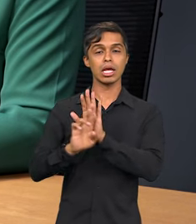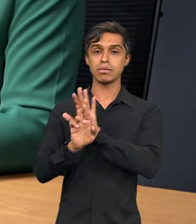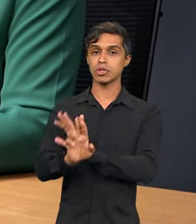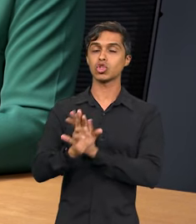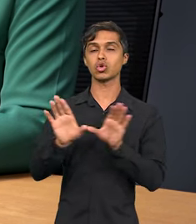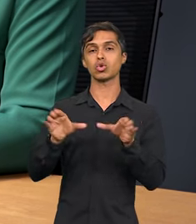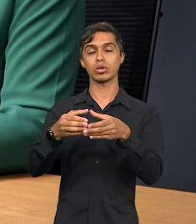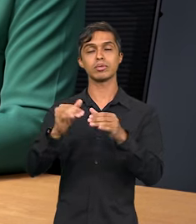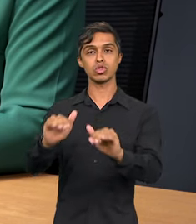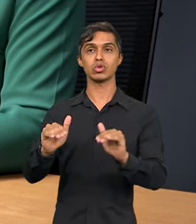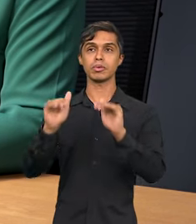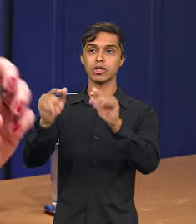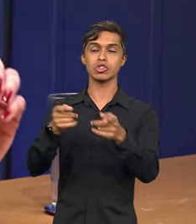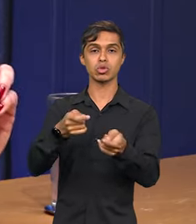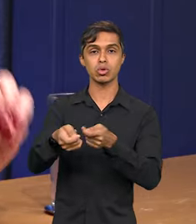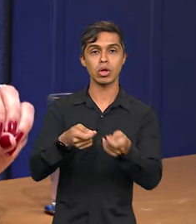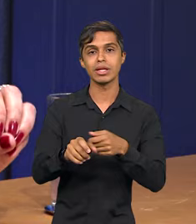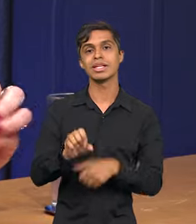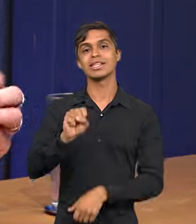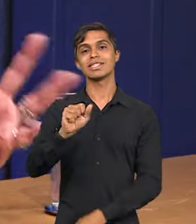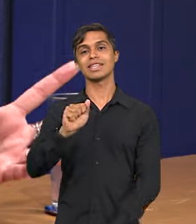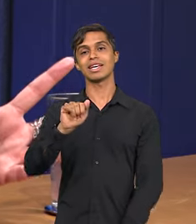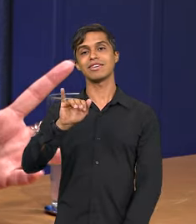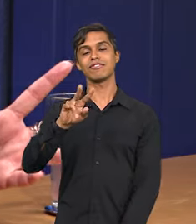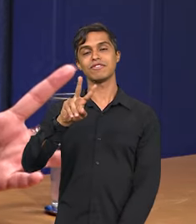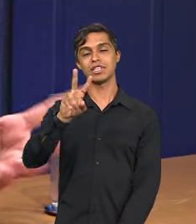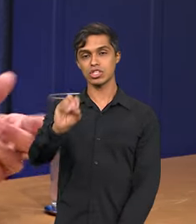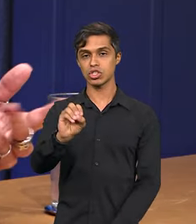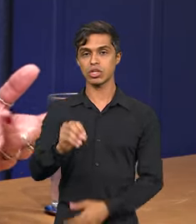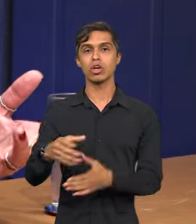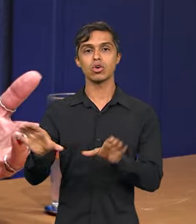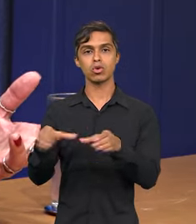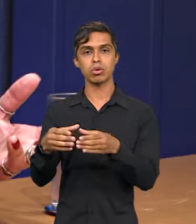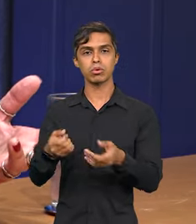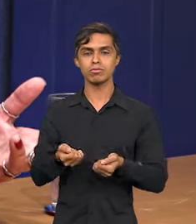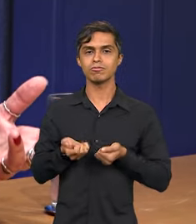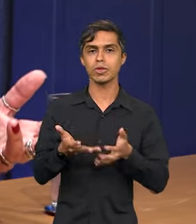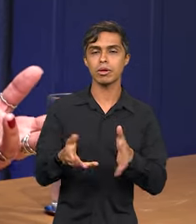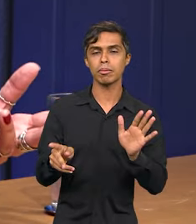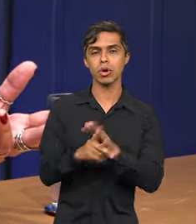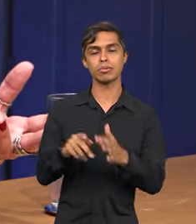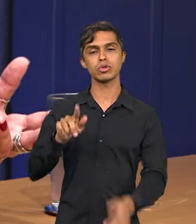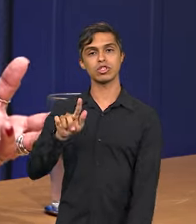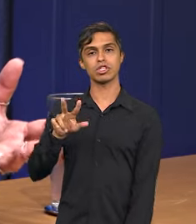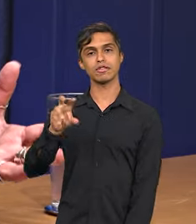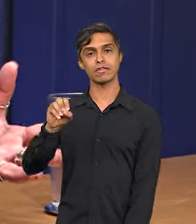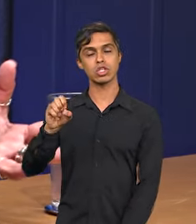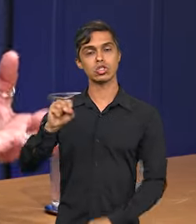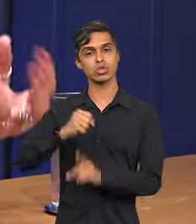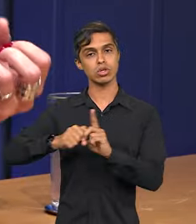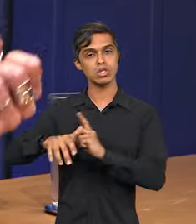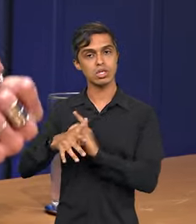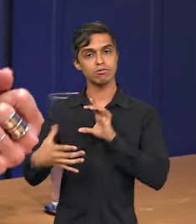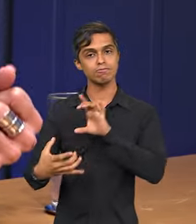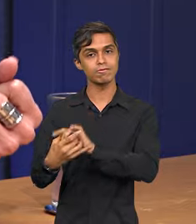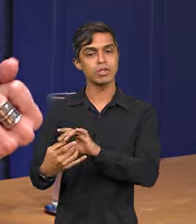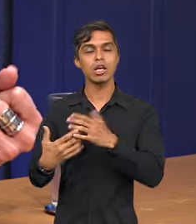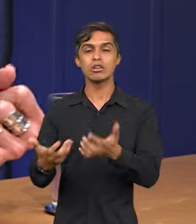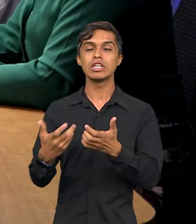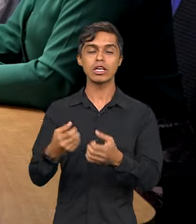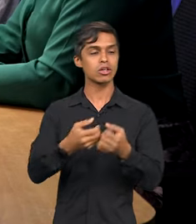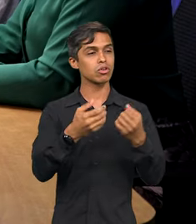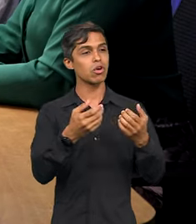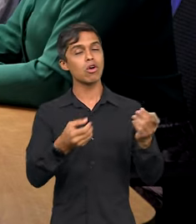das instituições superiores de controle o sa20 grupo de engajamento do G20 social eu queria retomar com